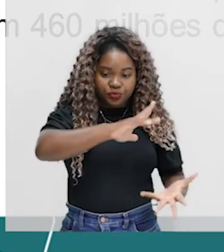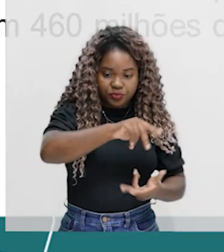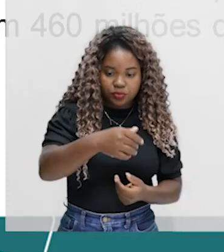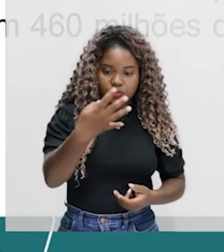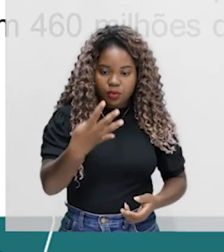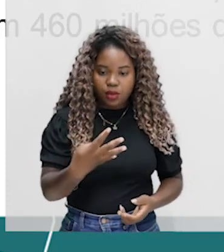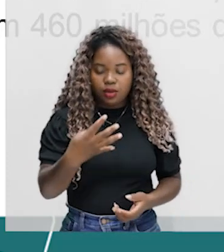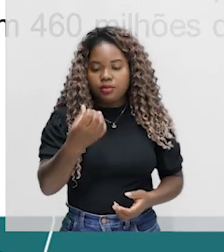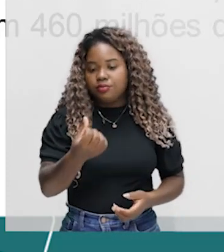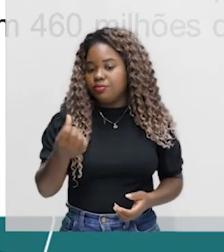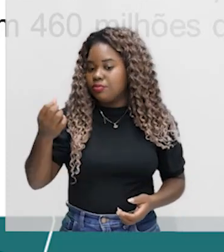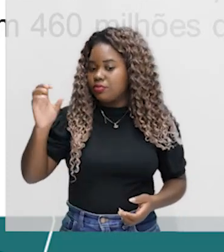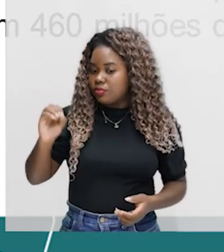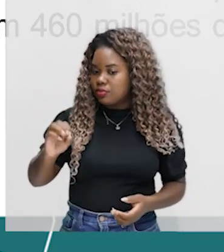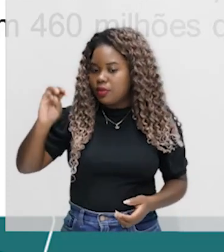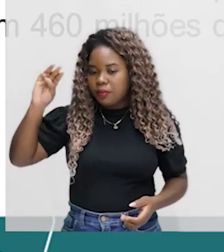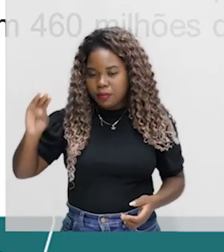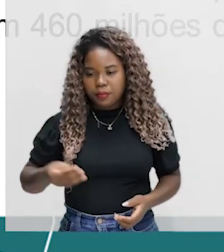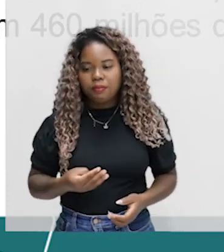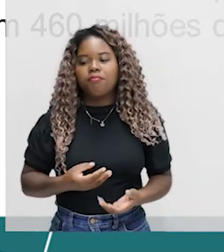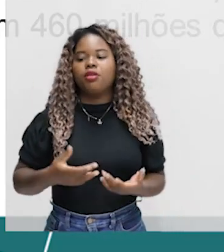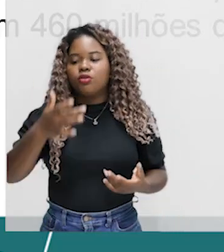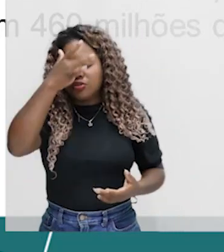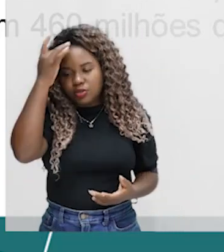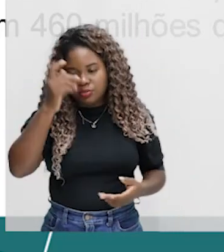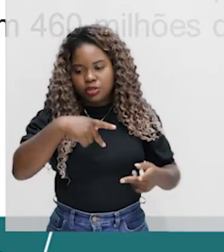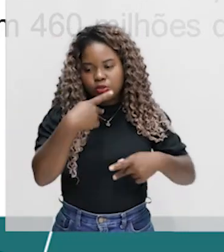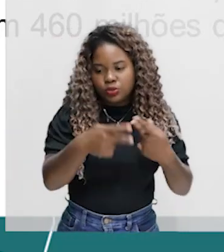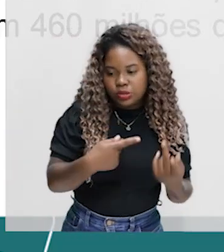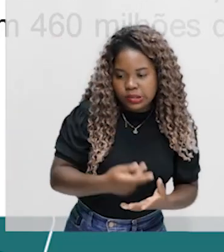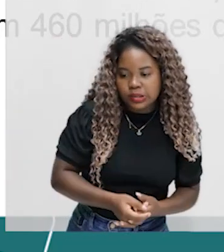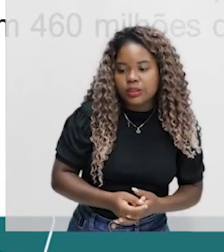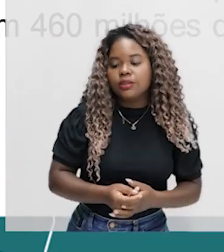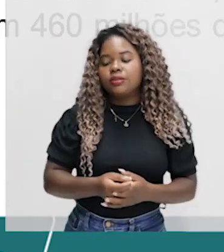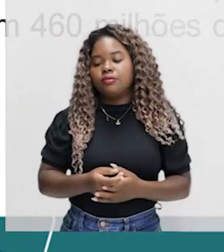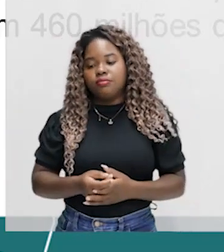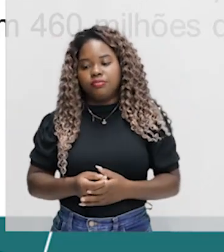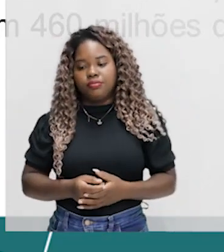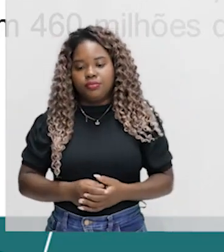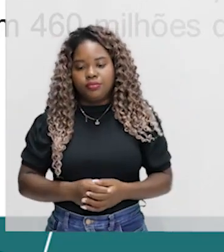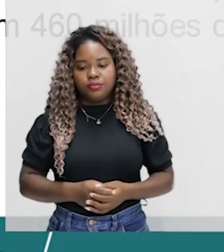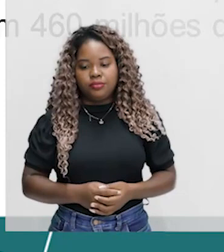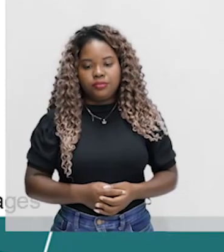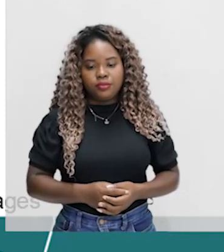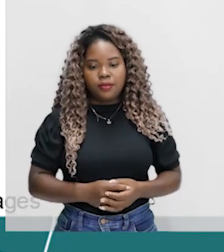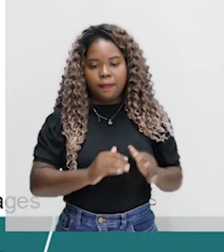460 milhões de falantes, atrás apenas do mandarim chinês.